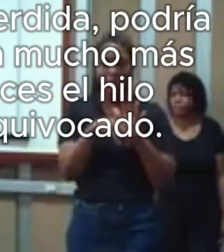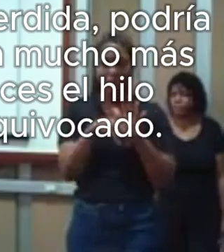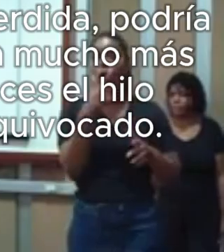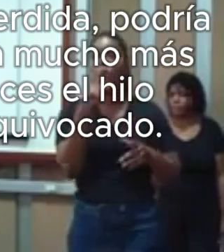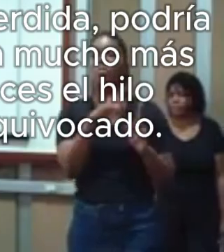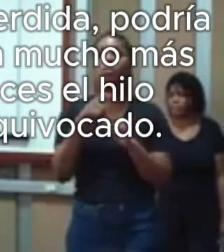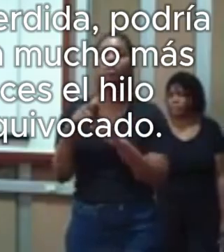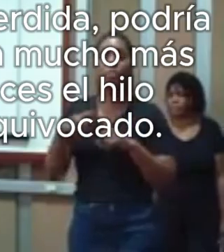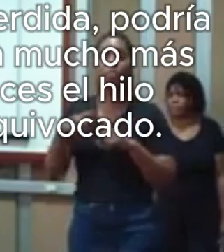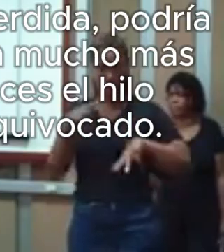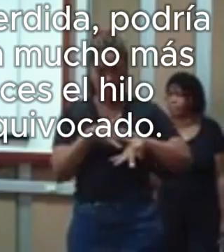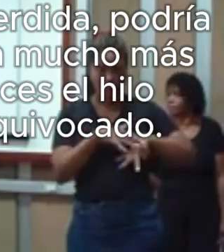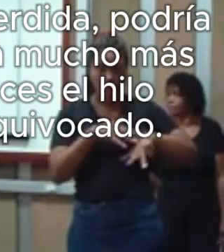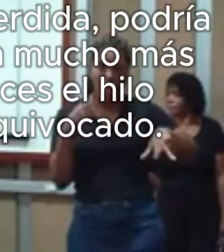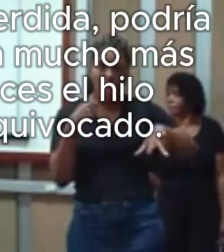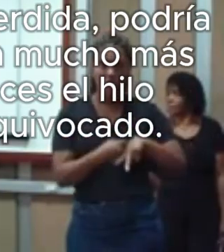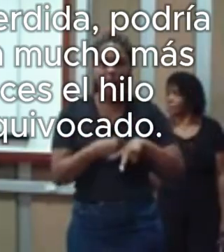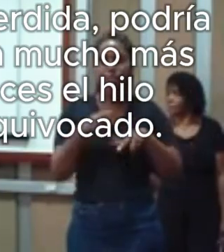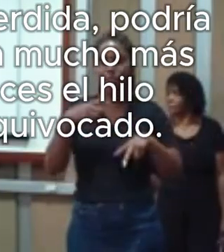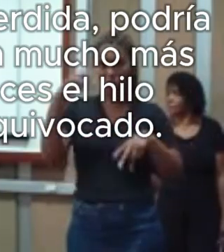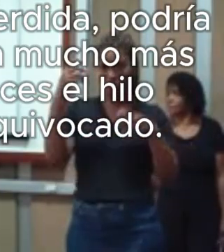Olha, então...